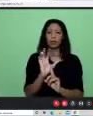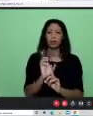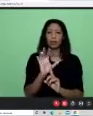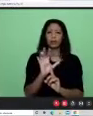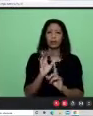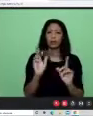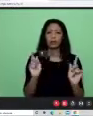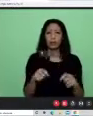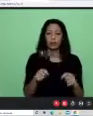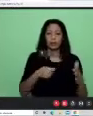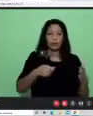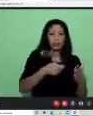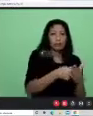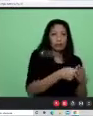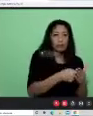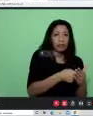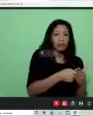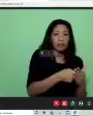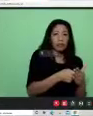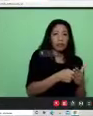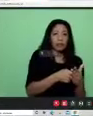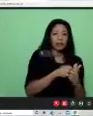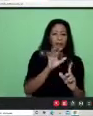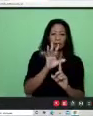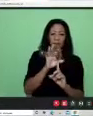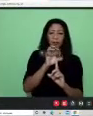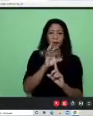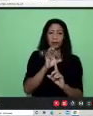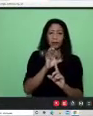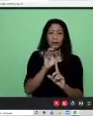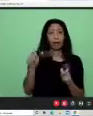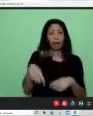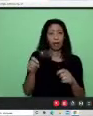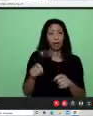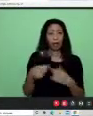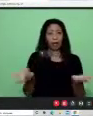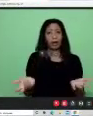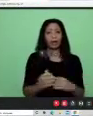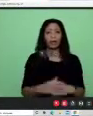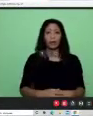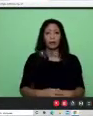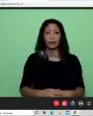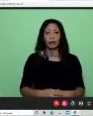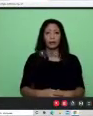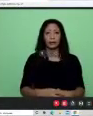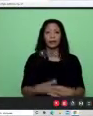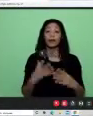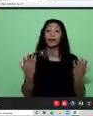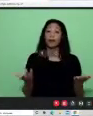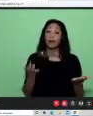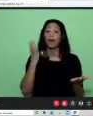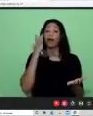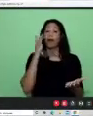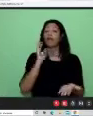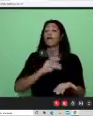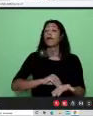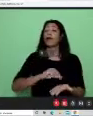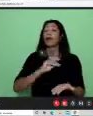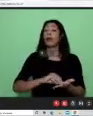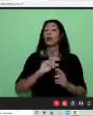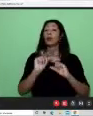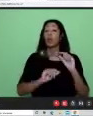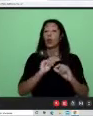liga em qualquer interruptor e o negócio está funcionando. Então, assim, o que falta muito, talvez, seja sair um pouco da